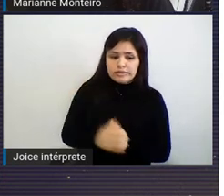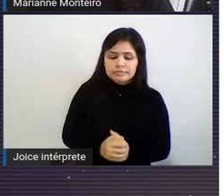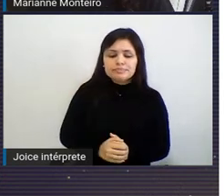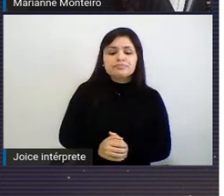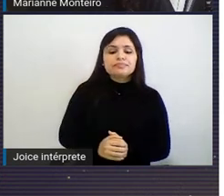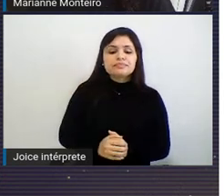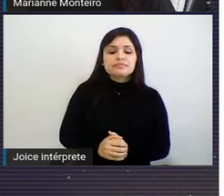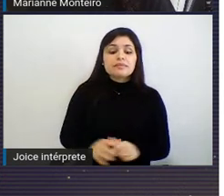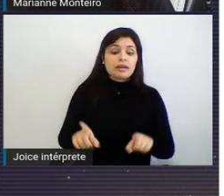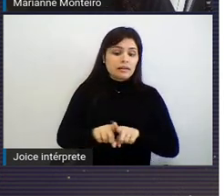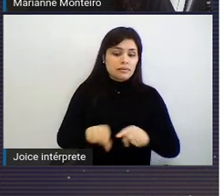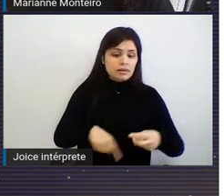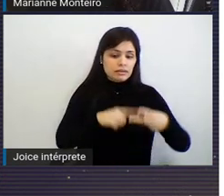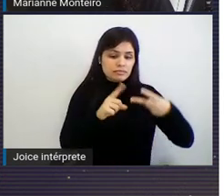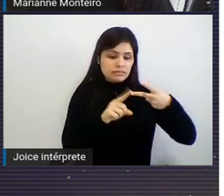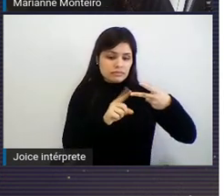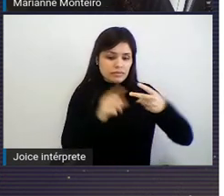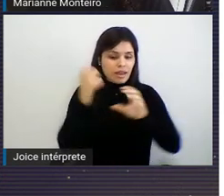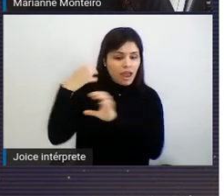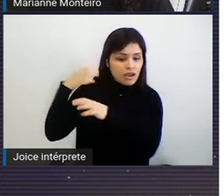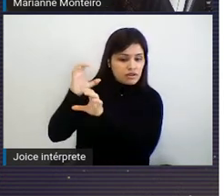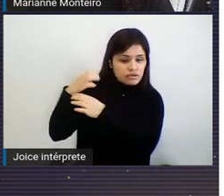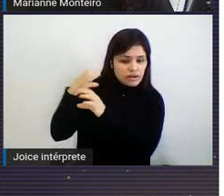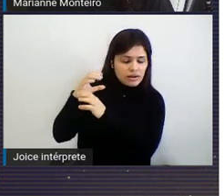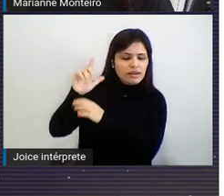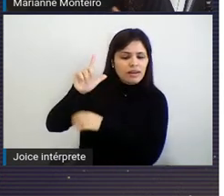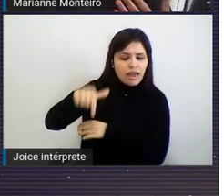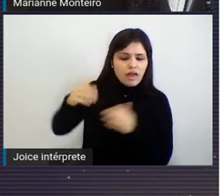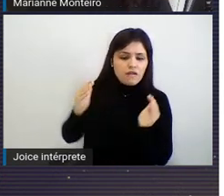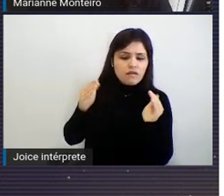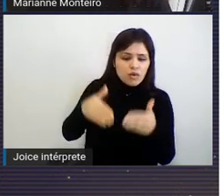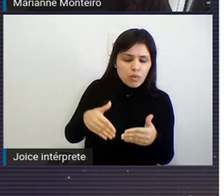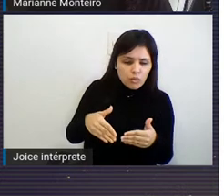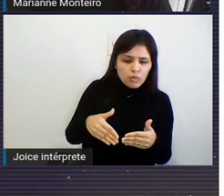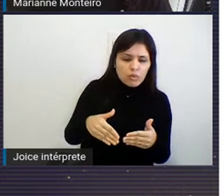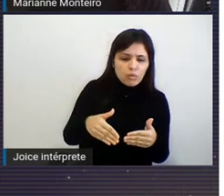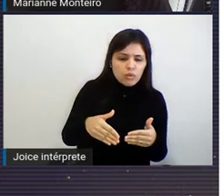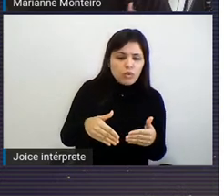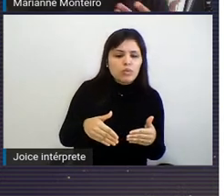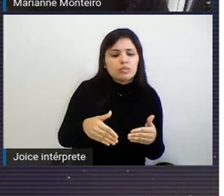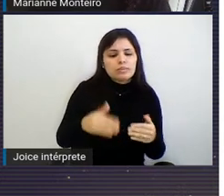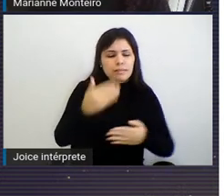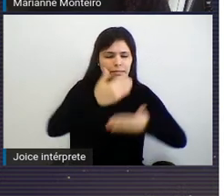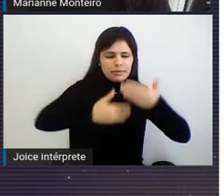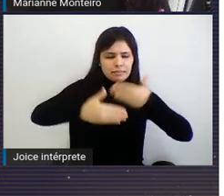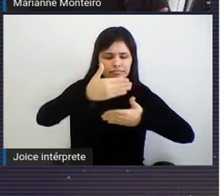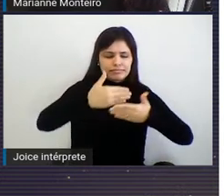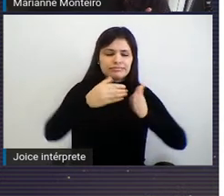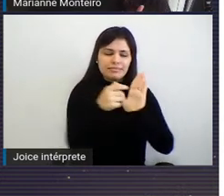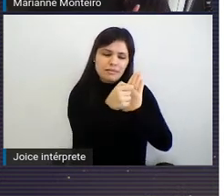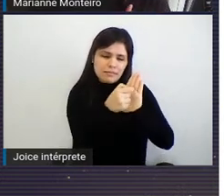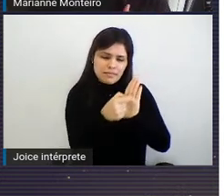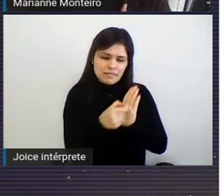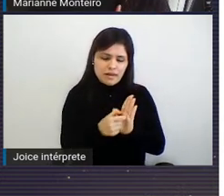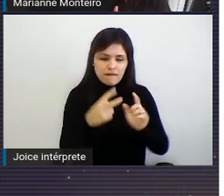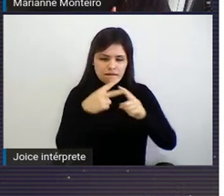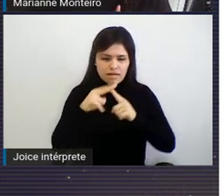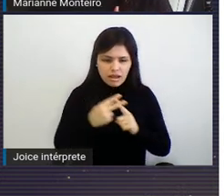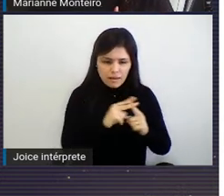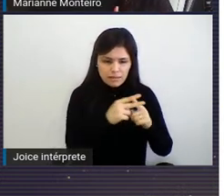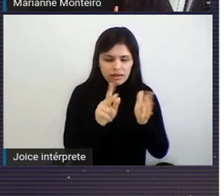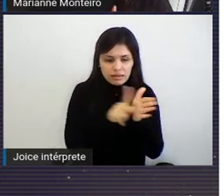Tem a parte de engenharia, que é bastante focada nos frameworks, no caso, nas ferramentas que a gente usa